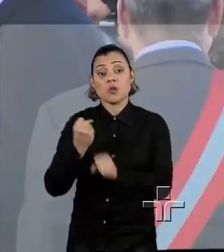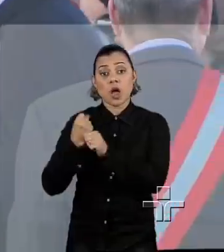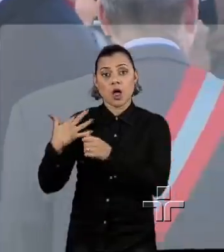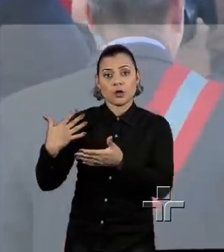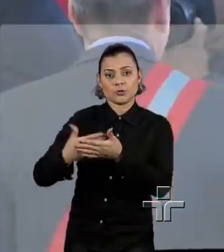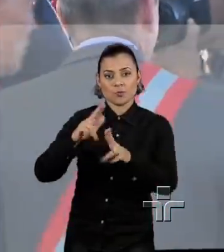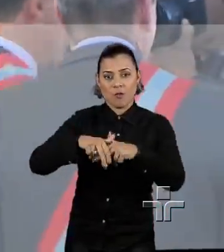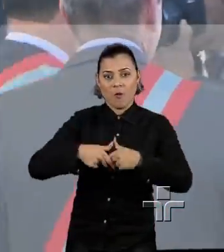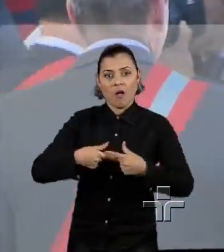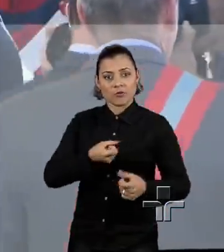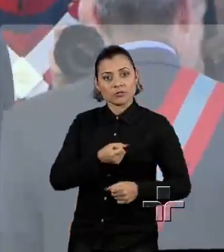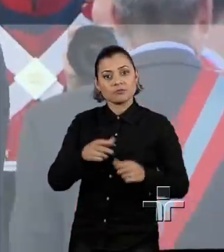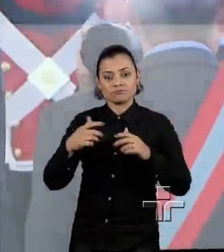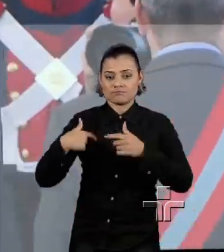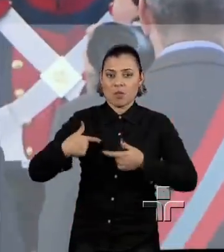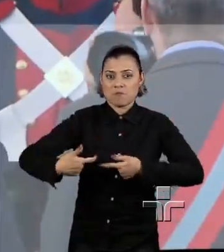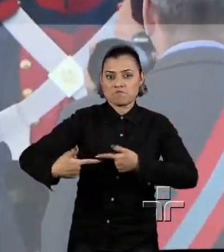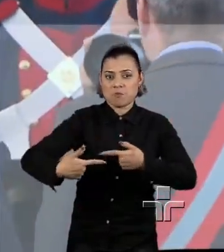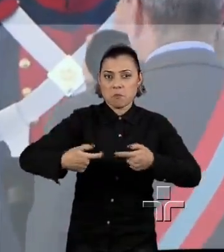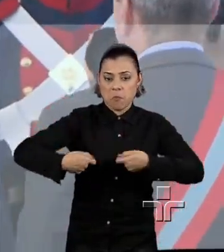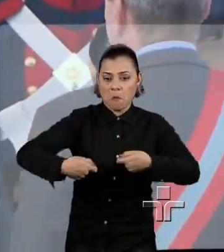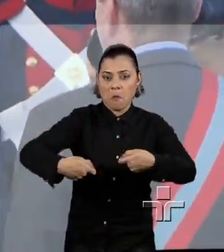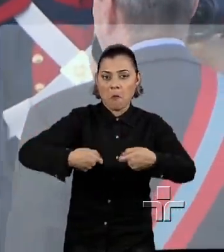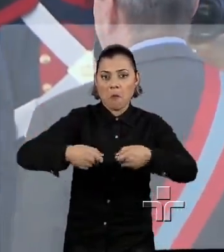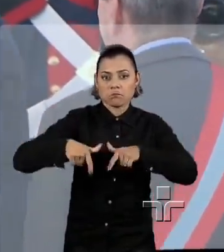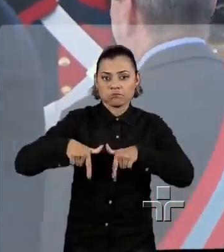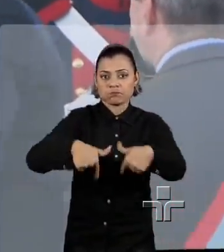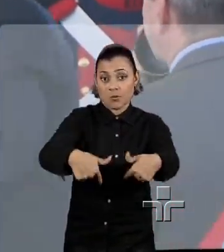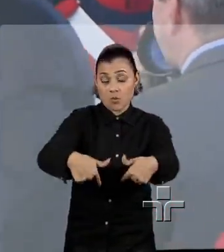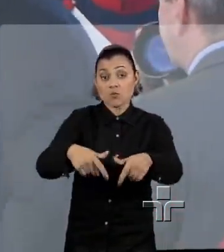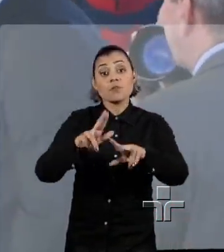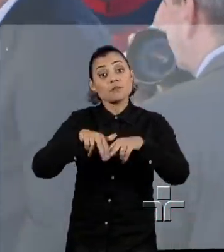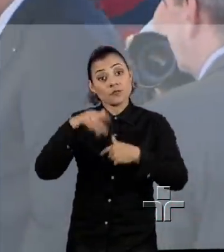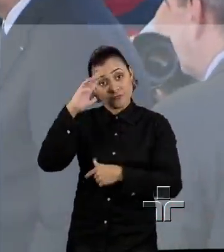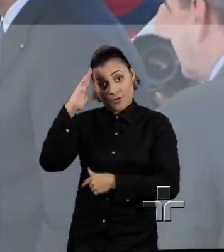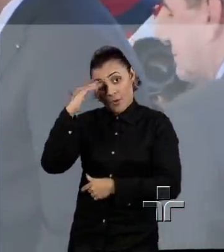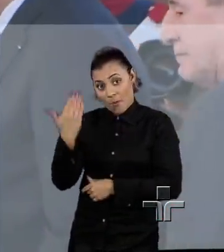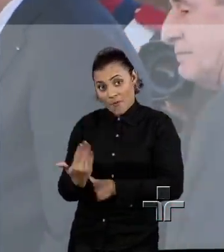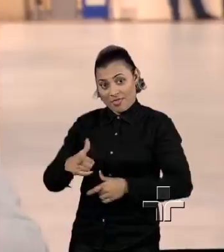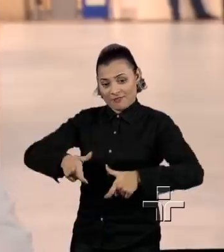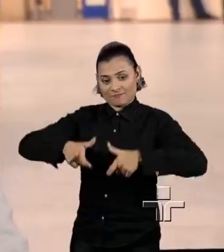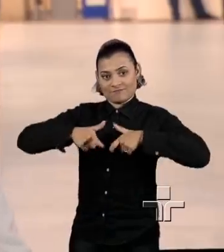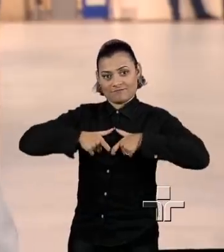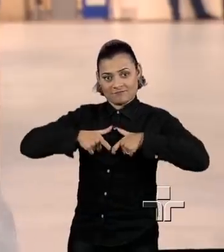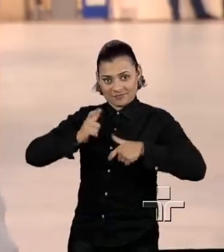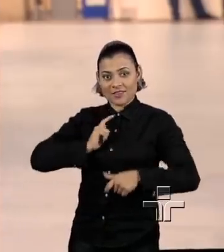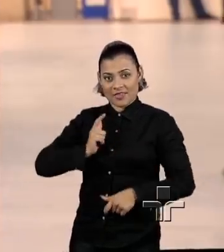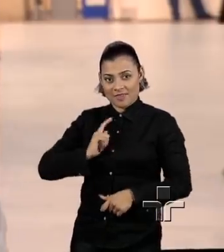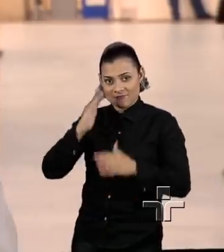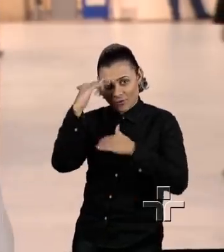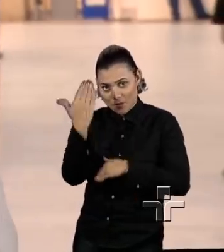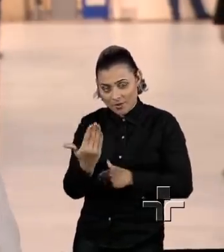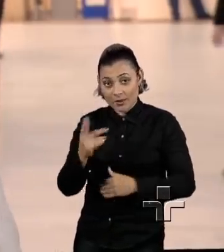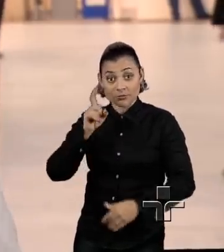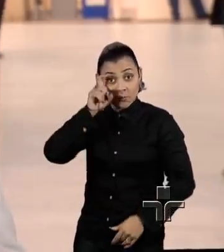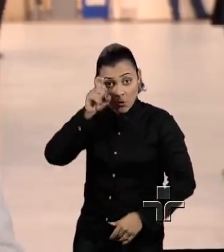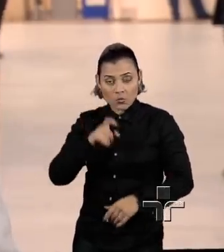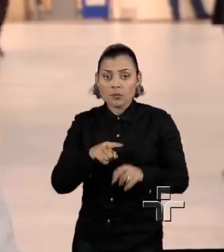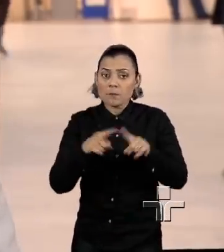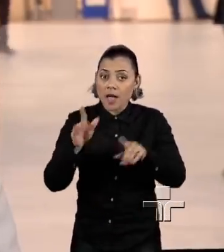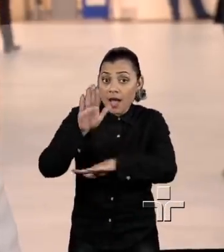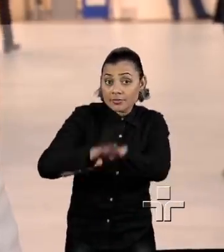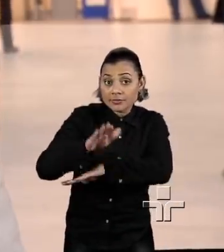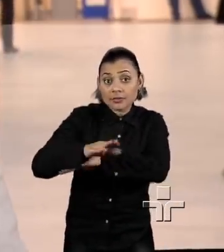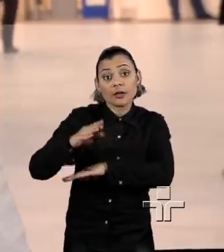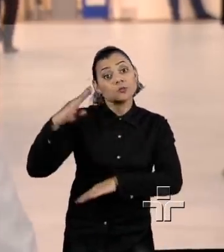Riachuelo. Moro foi um dos condecorados por Bolsonaro com a Ordem do Mérito Naval. À tarde, o presidente Jair Bolsonaro veio para